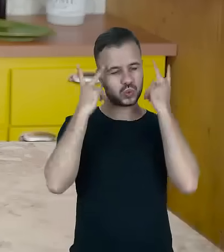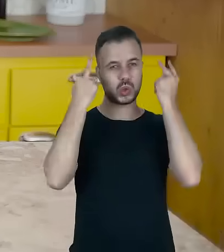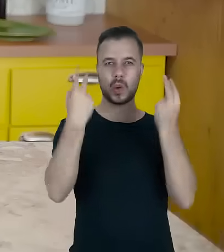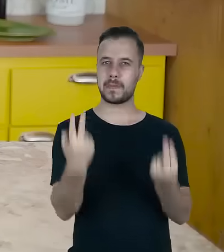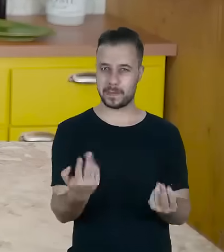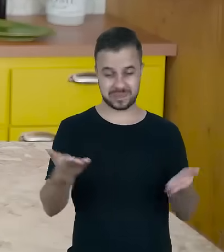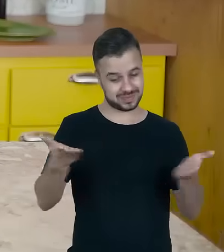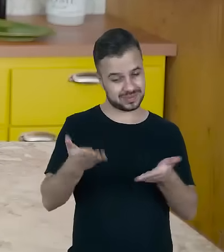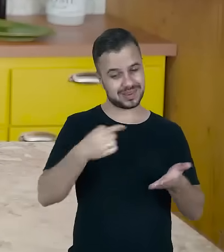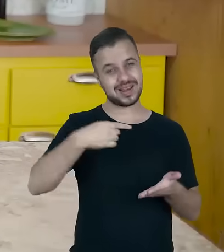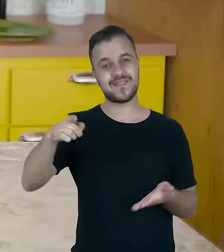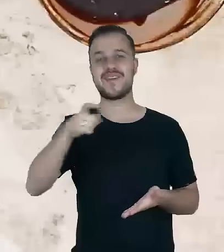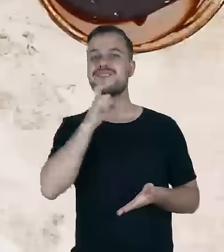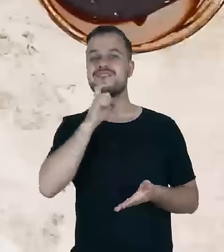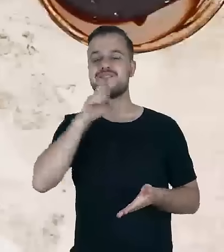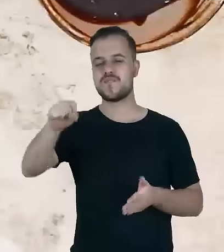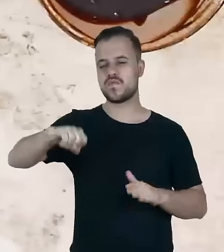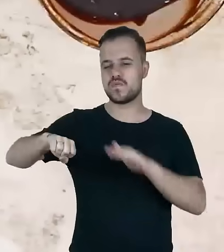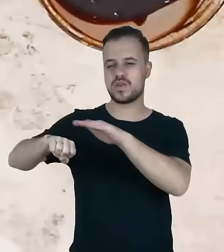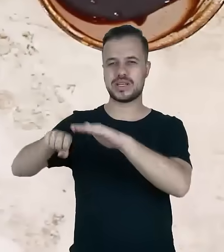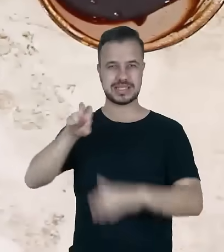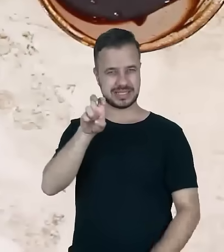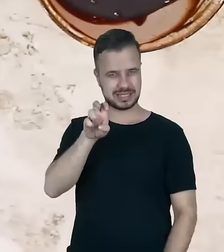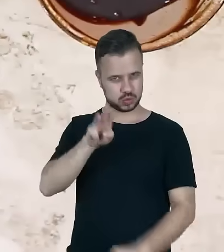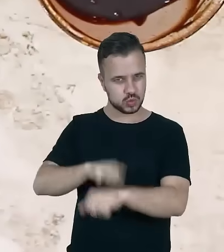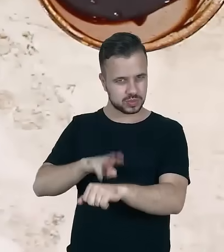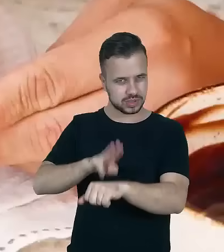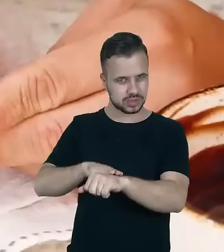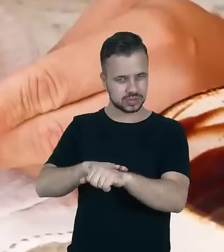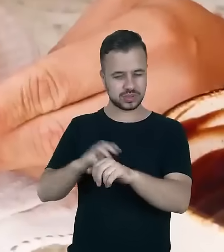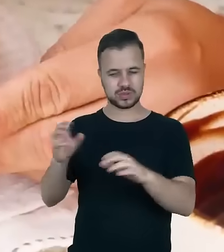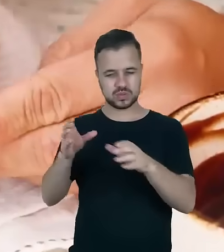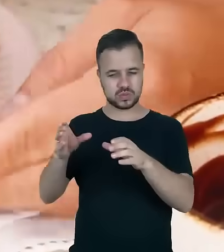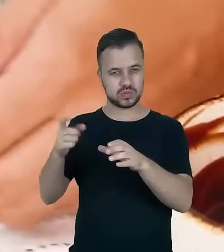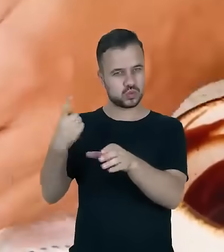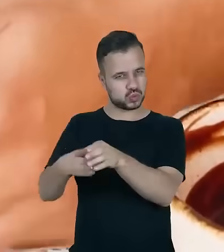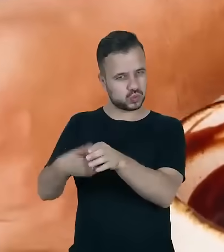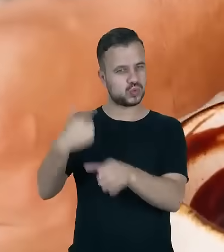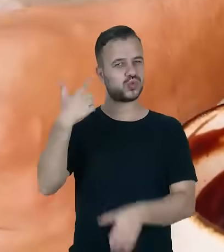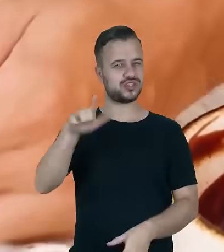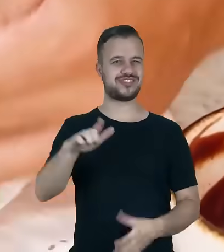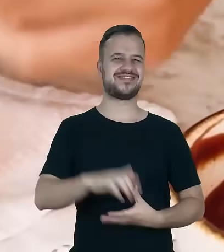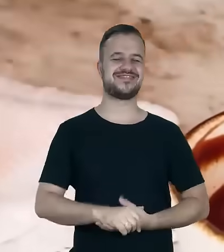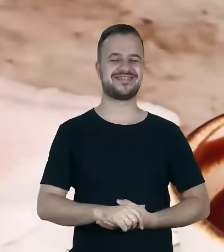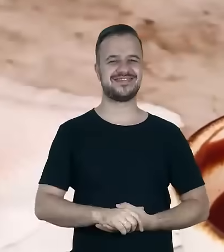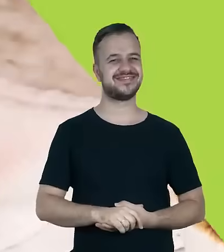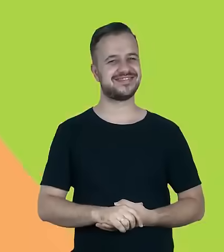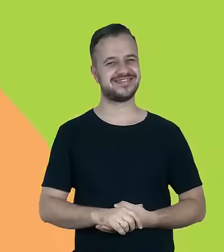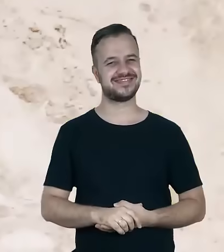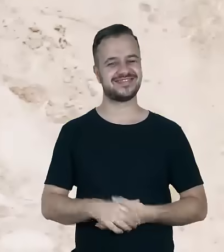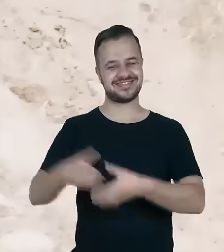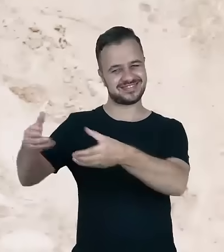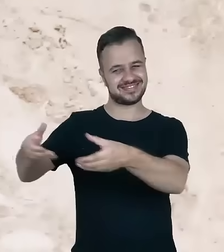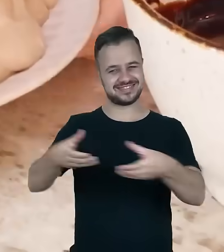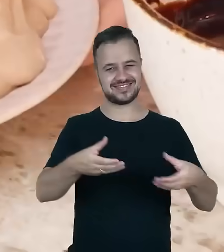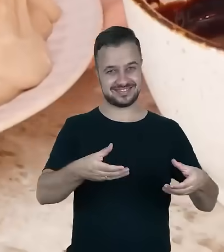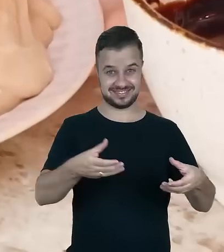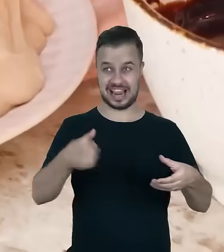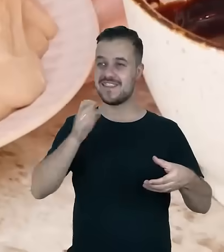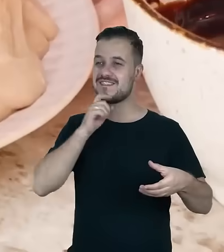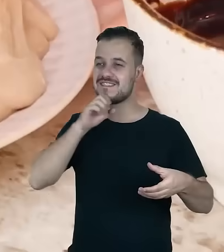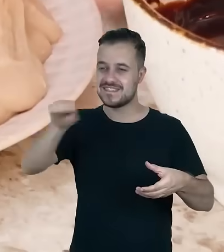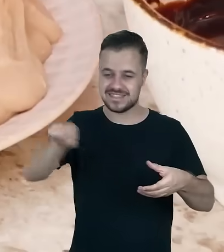Isso é normal, tá bom? Aqui agora eu vou levar pro congelador por uns 5 minutinhos, só para dar uma firmadinha aqui na parte de cima. Tirou o sorvetão